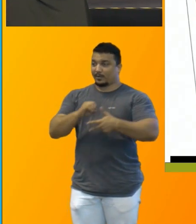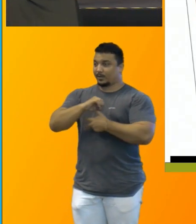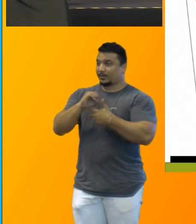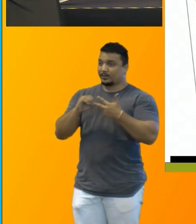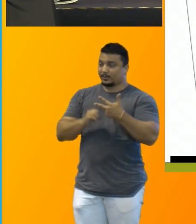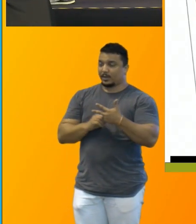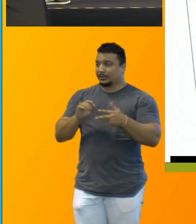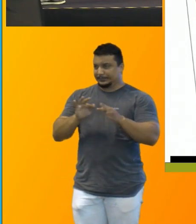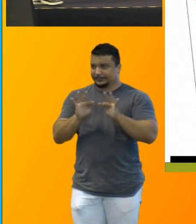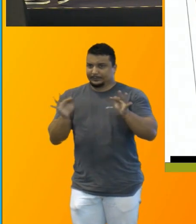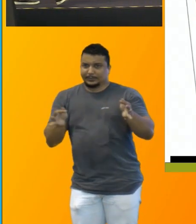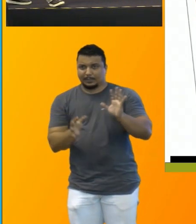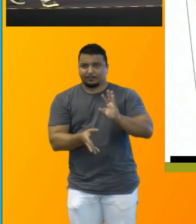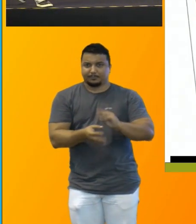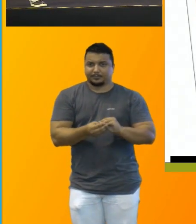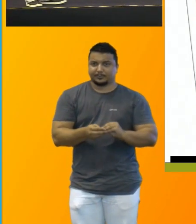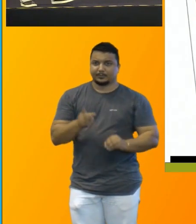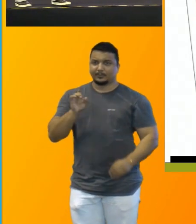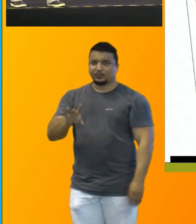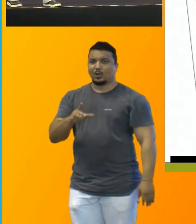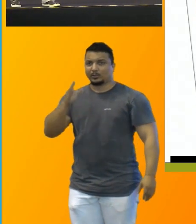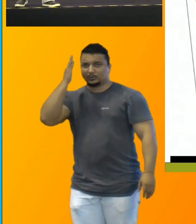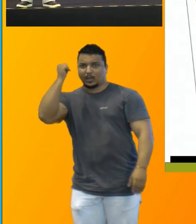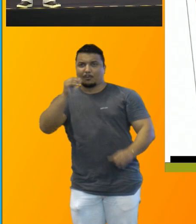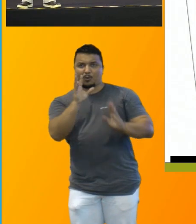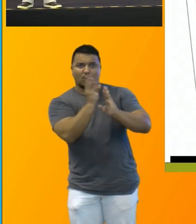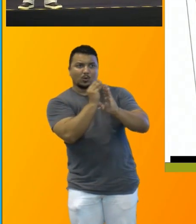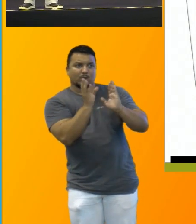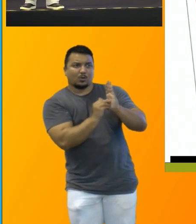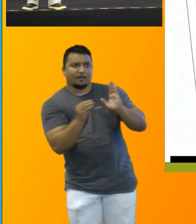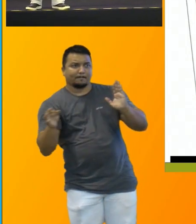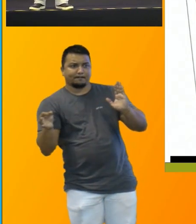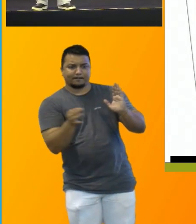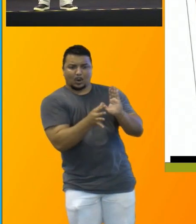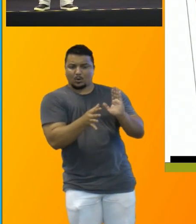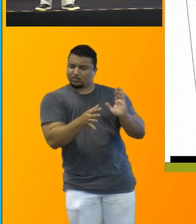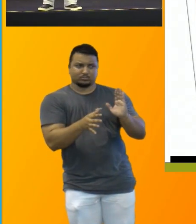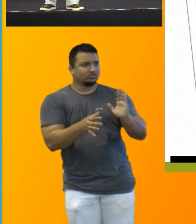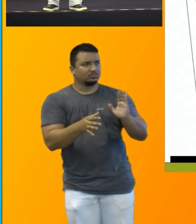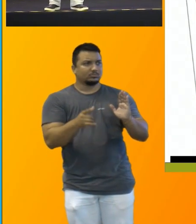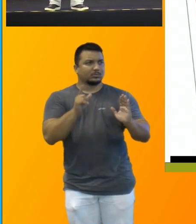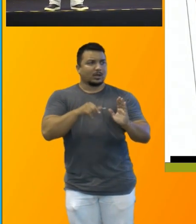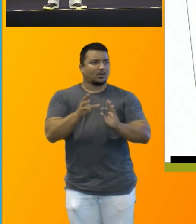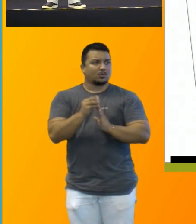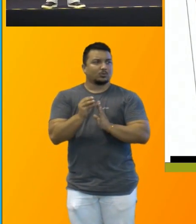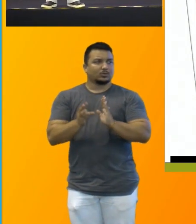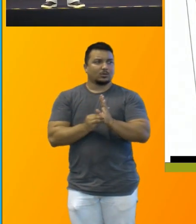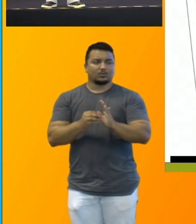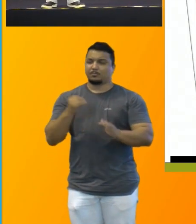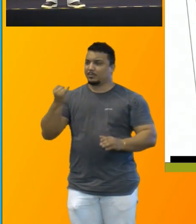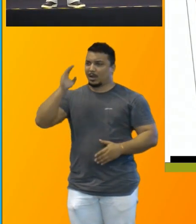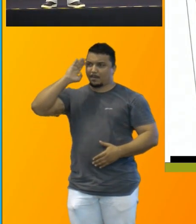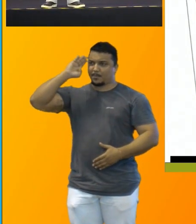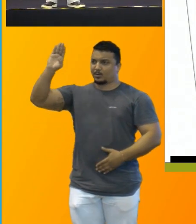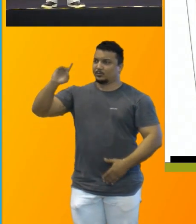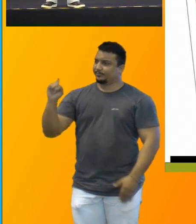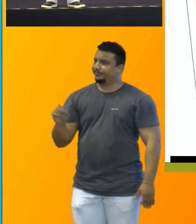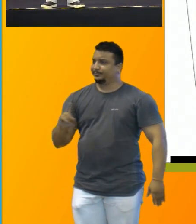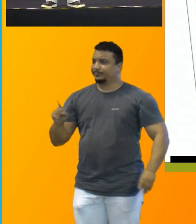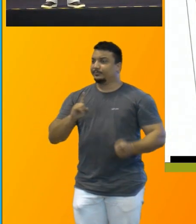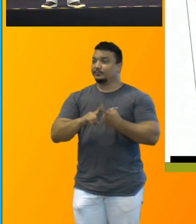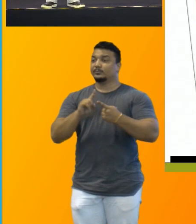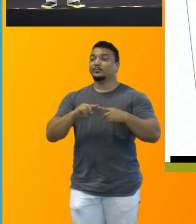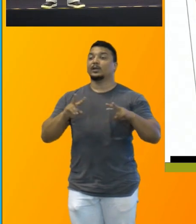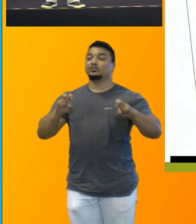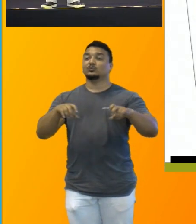é simplesmente ter o domínio do conteúdo e simplesmente saber quais são os assuntos mais importantes. Envolve uma